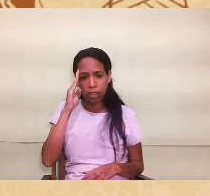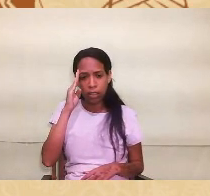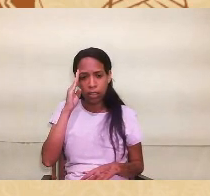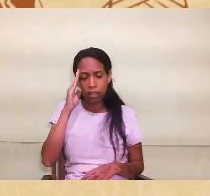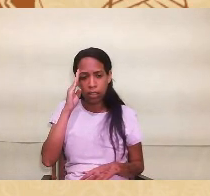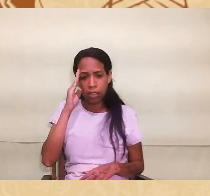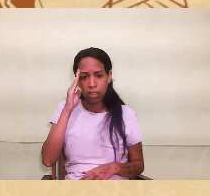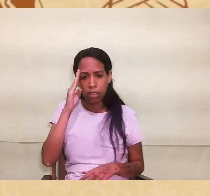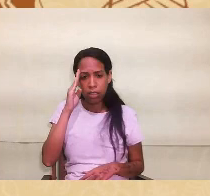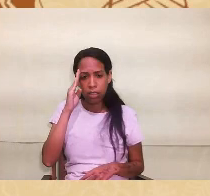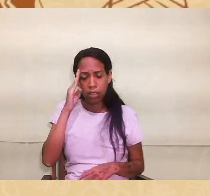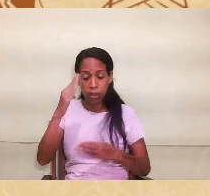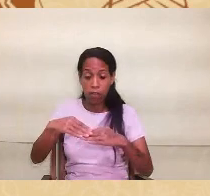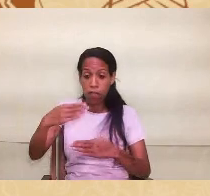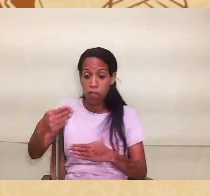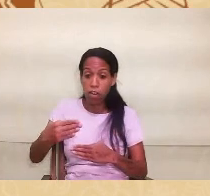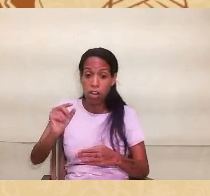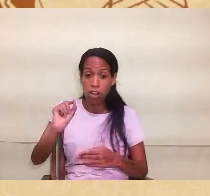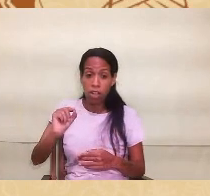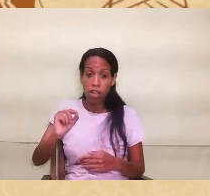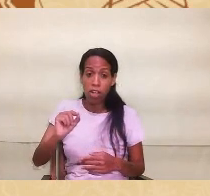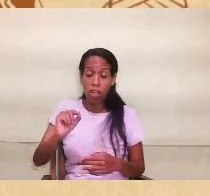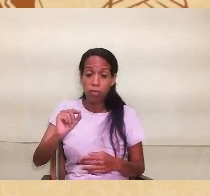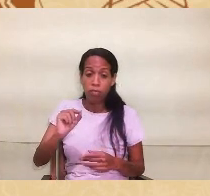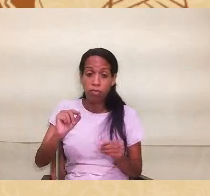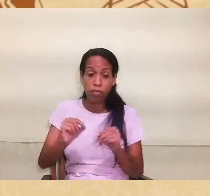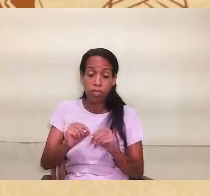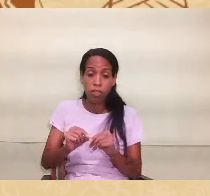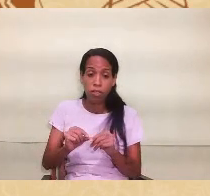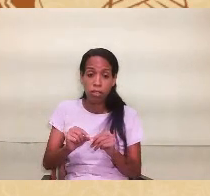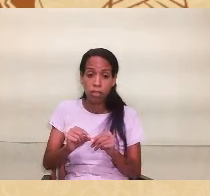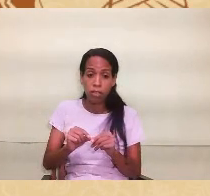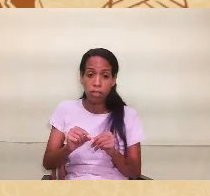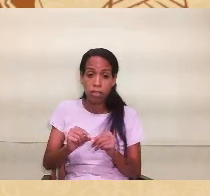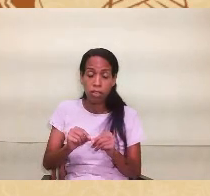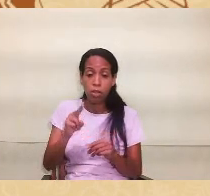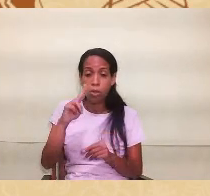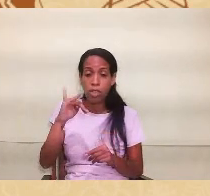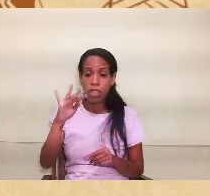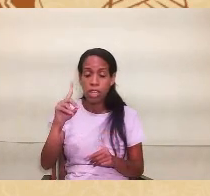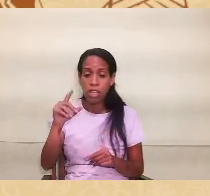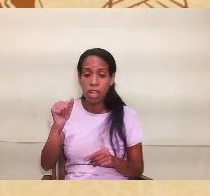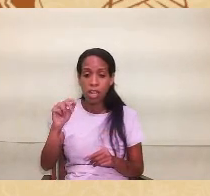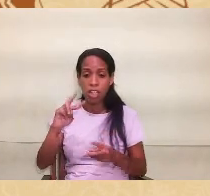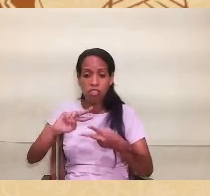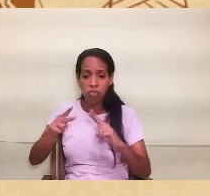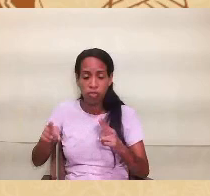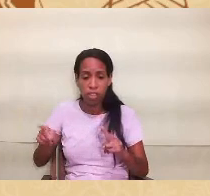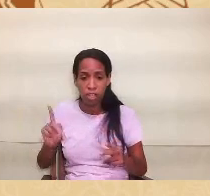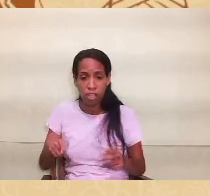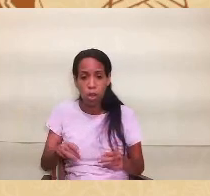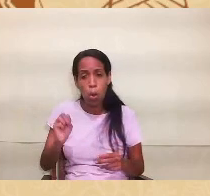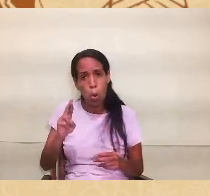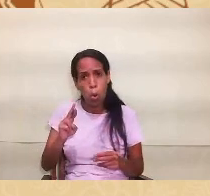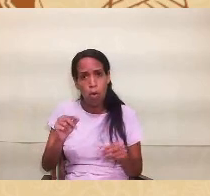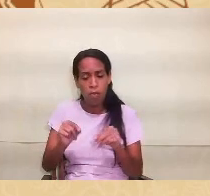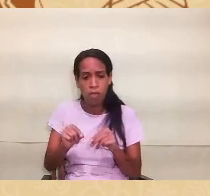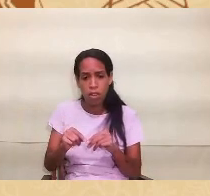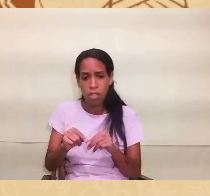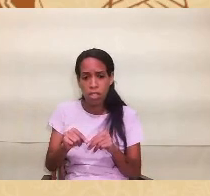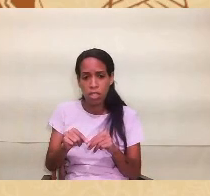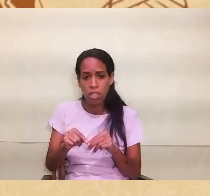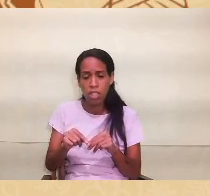em que frente estamos lutando. Né? Estamos lutando por uma unidade da diversidade ou estamos lutando